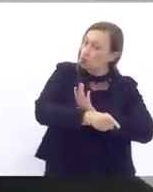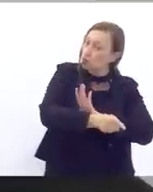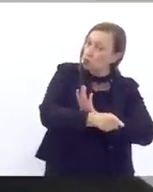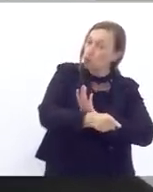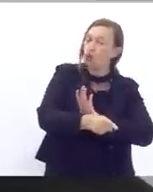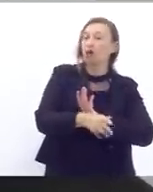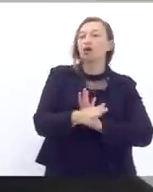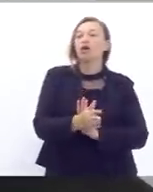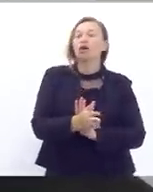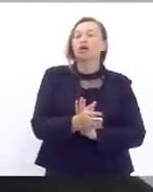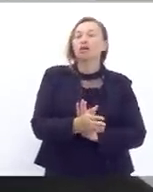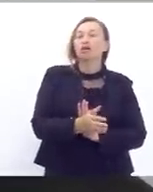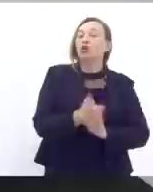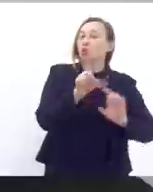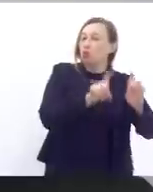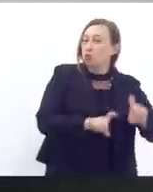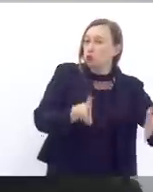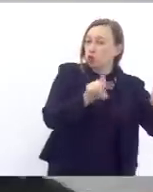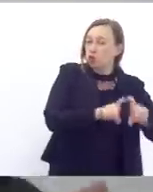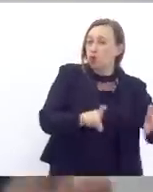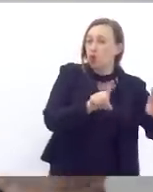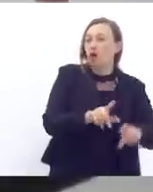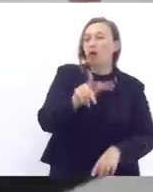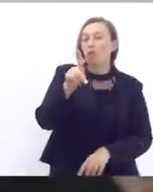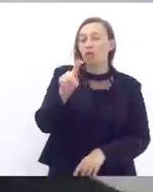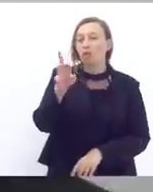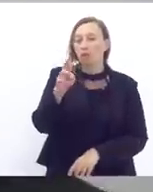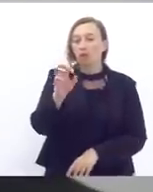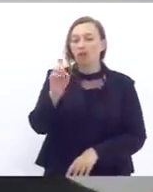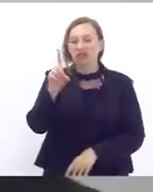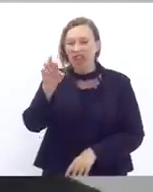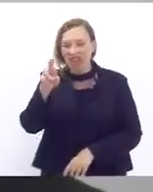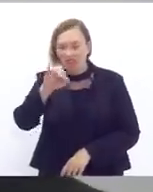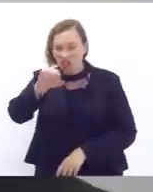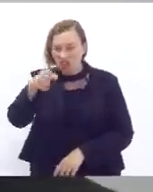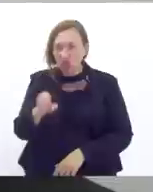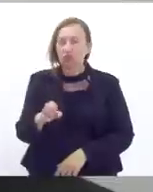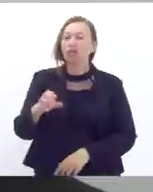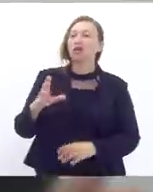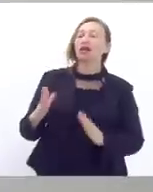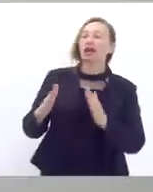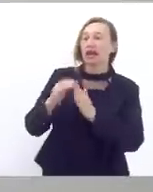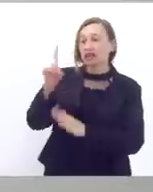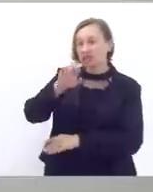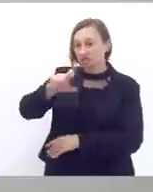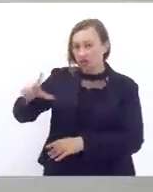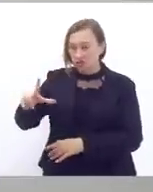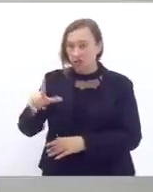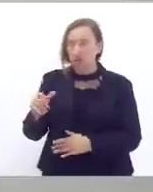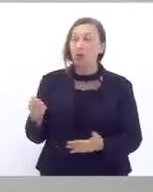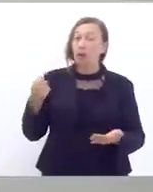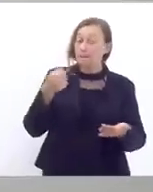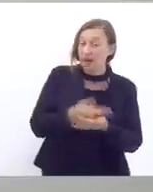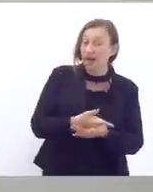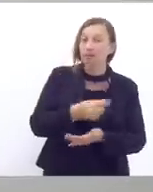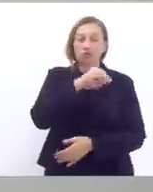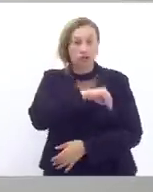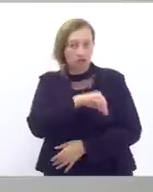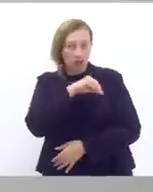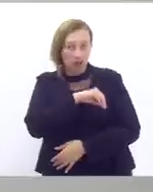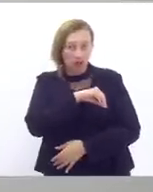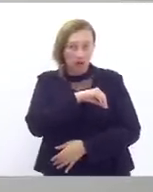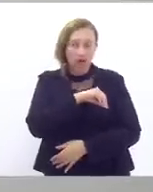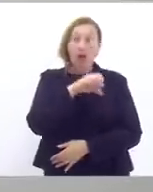envolvendo informática proderj Casa Civil a informação sensível é pagamento de salário é